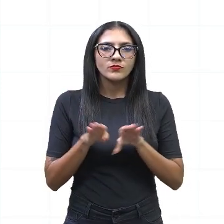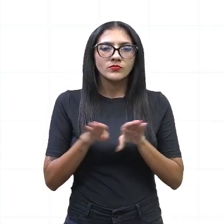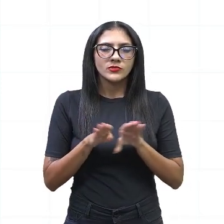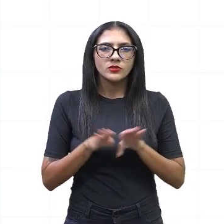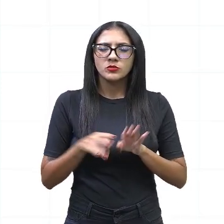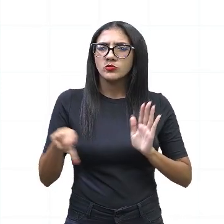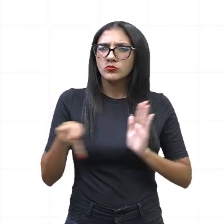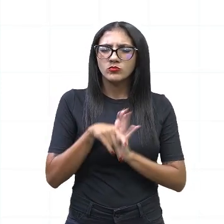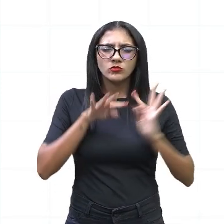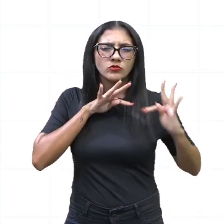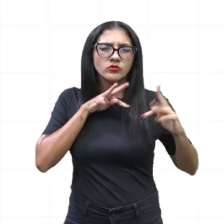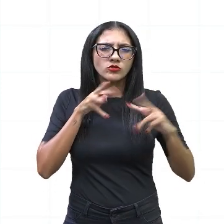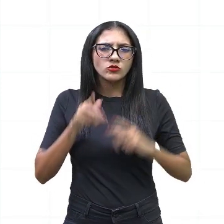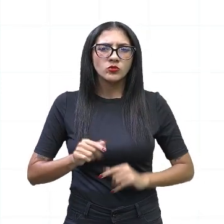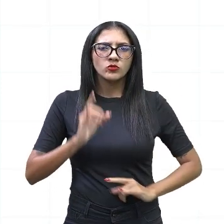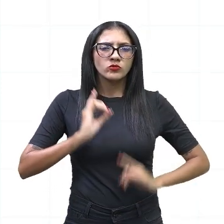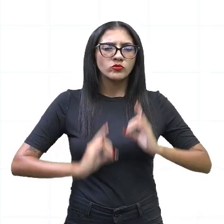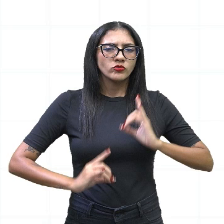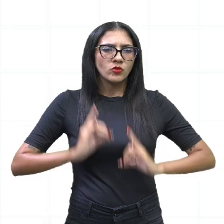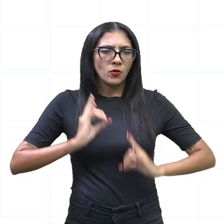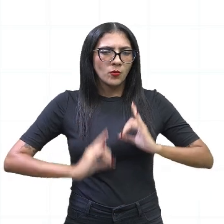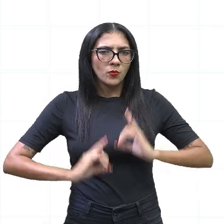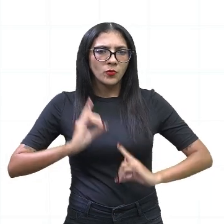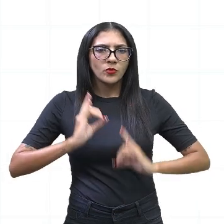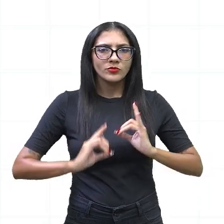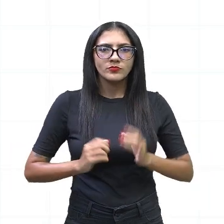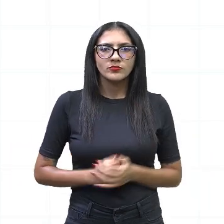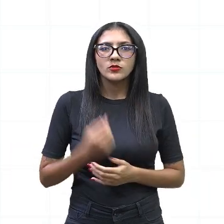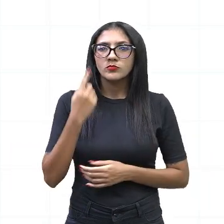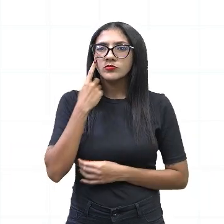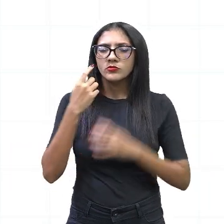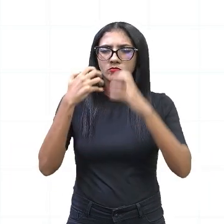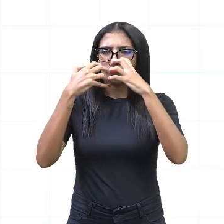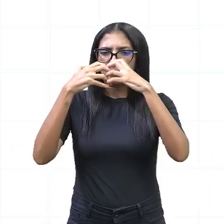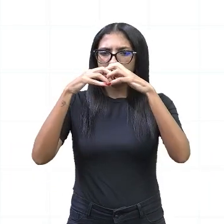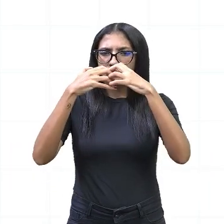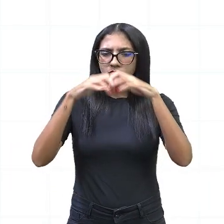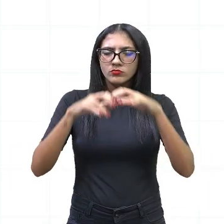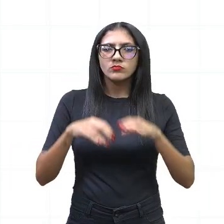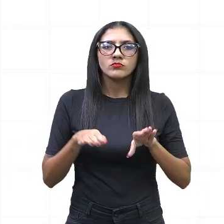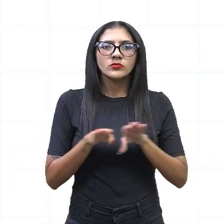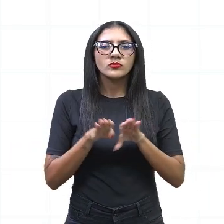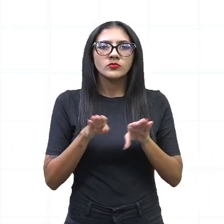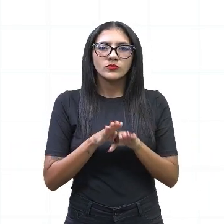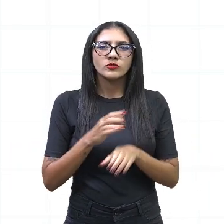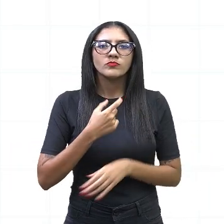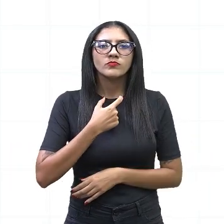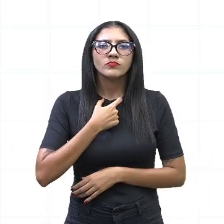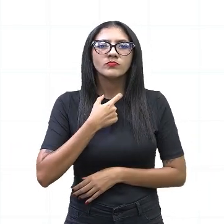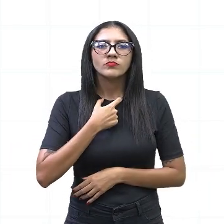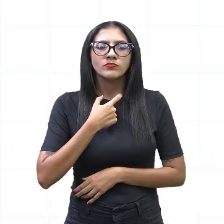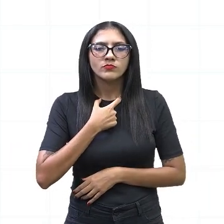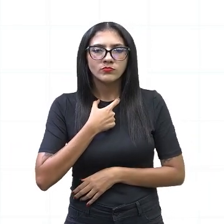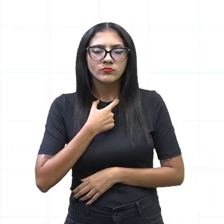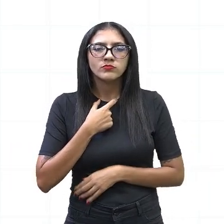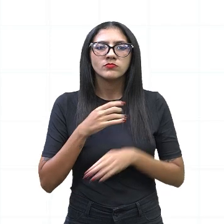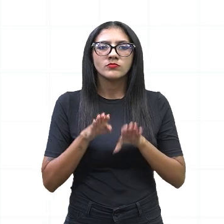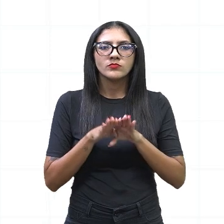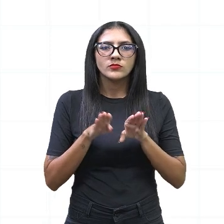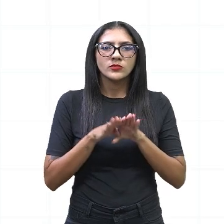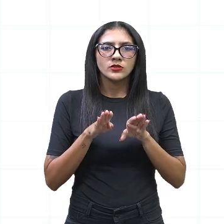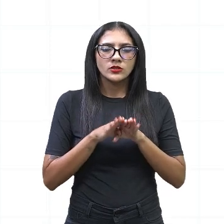pelos hormônios, né? Olha aqui, lá na cabeça está situada aí a hipófise, no pescoço, tireoide